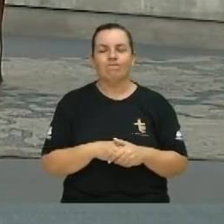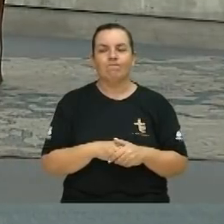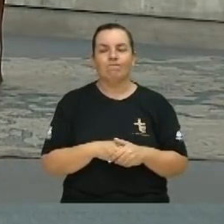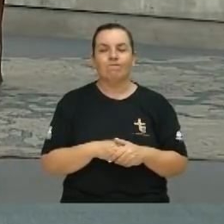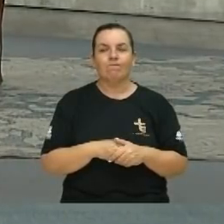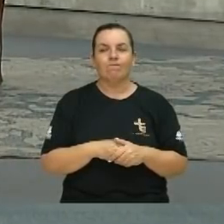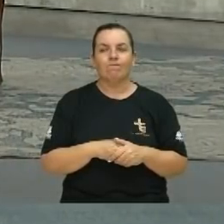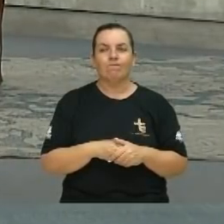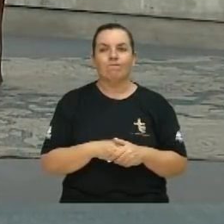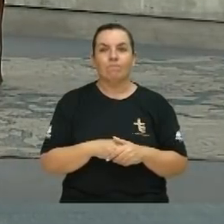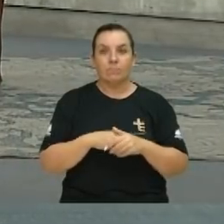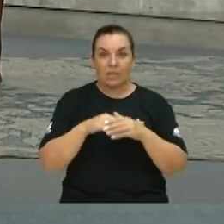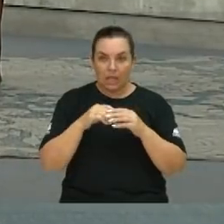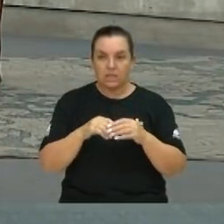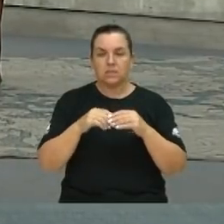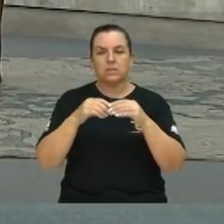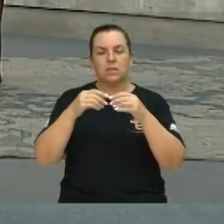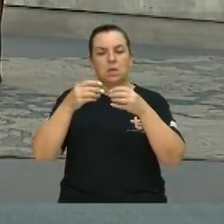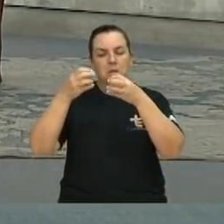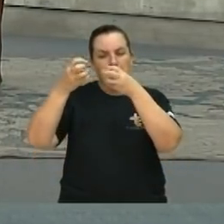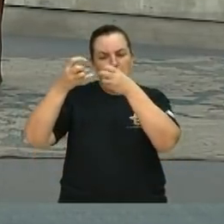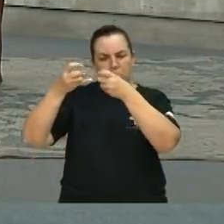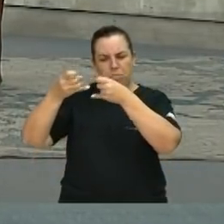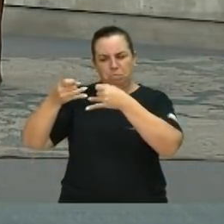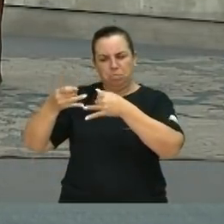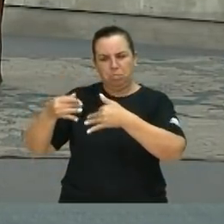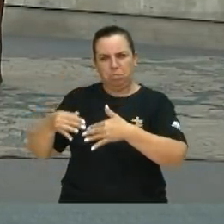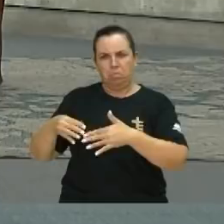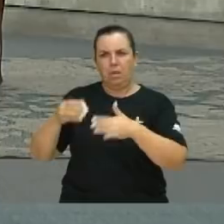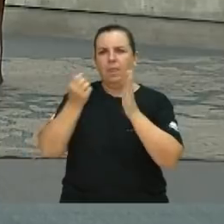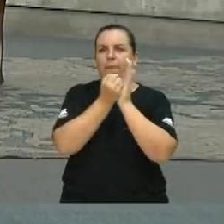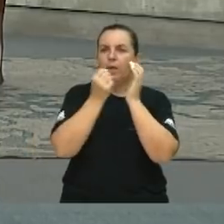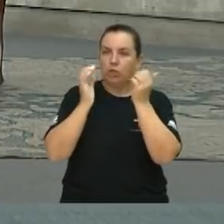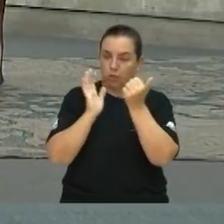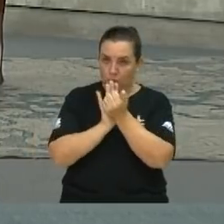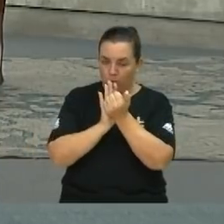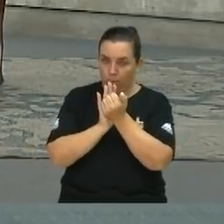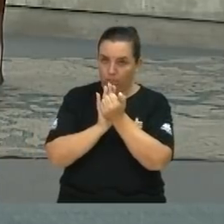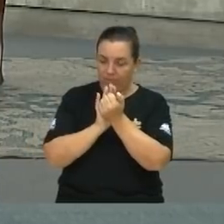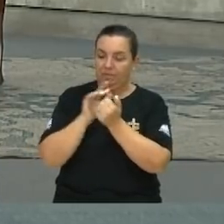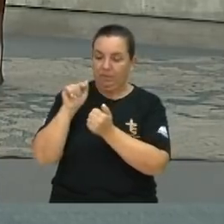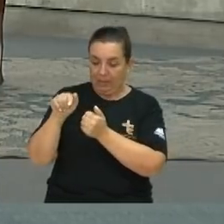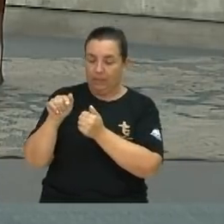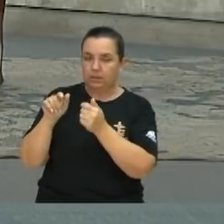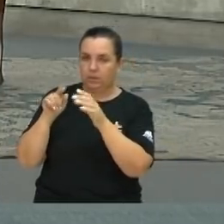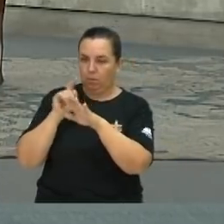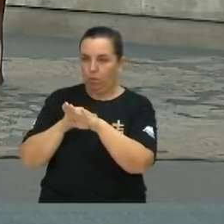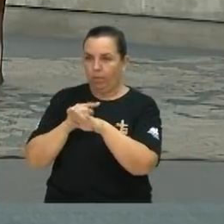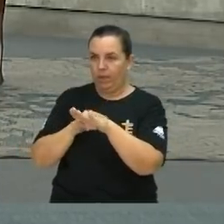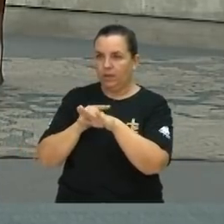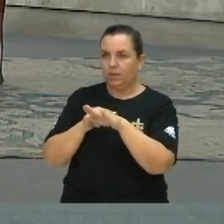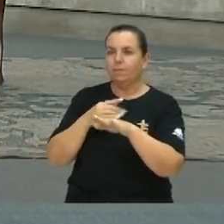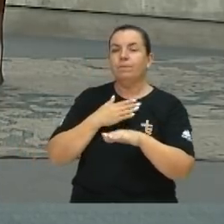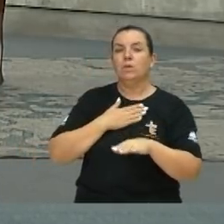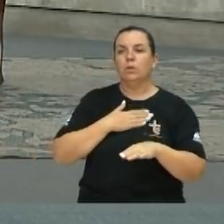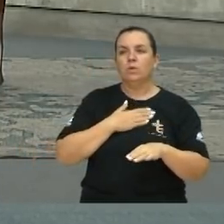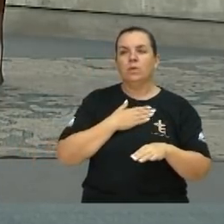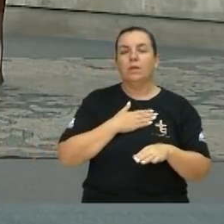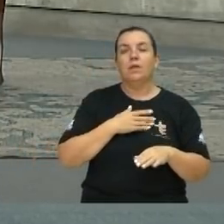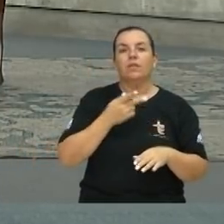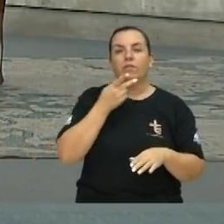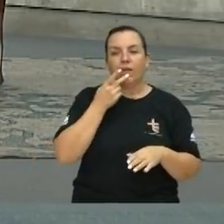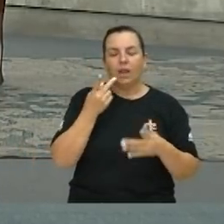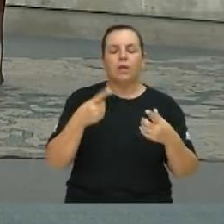especialmente as narrativas da paixão ainda não é a paixão mas está próximo eu gostaria de repetir